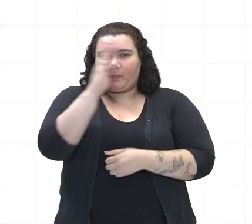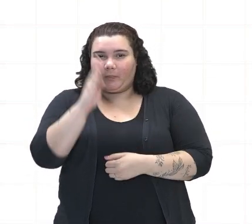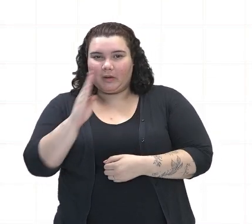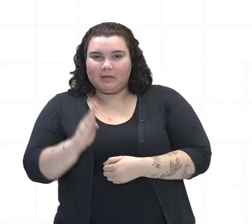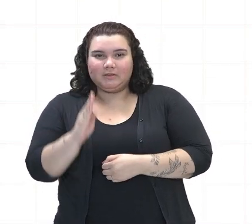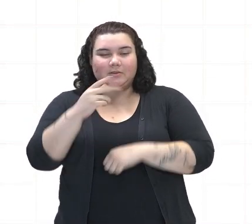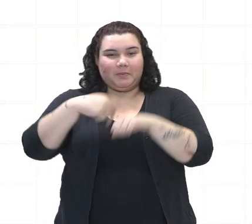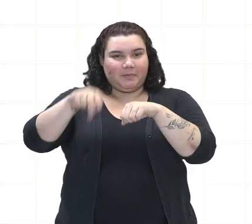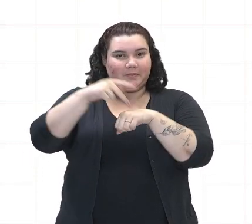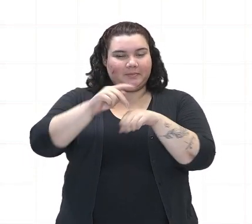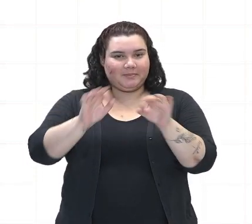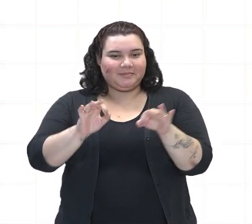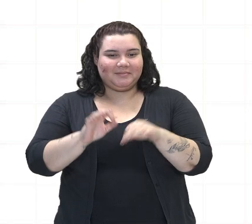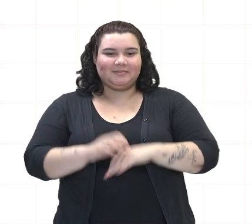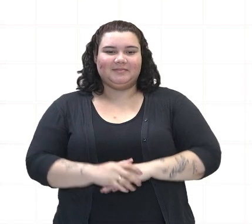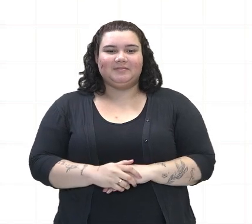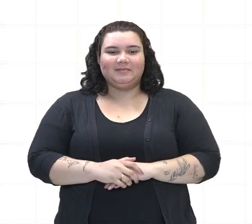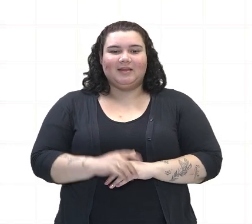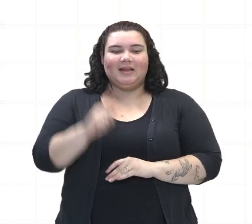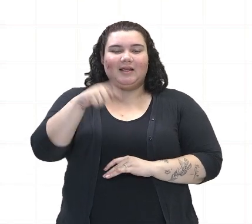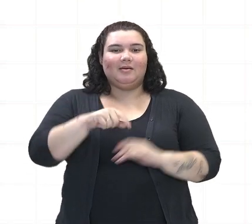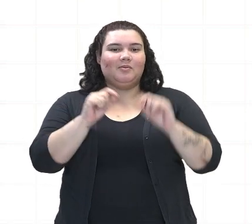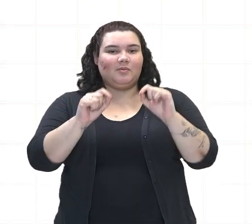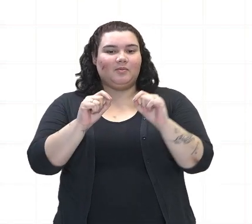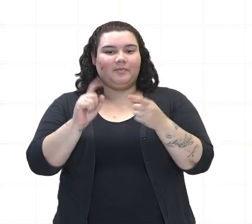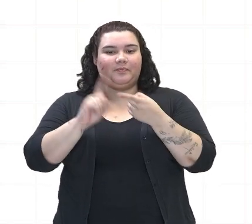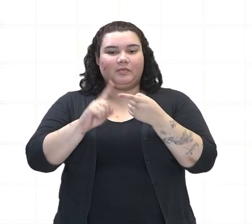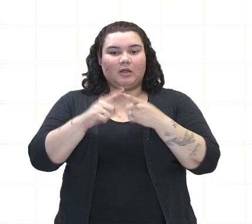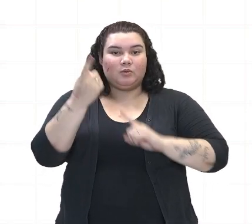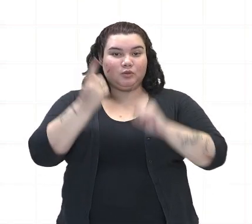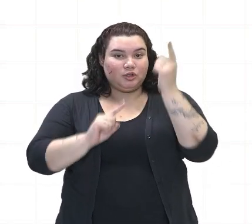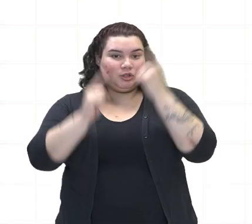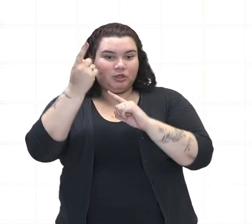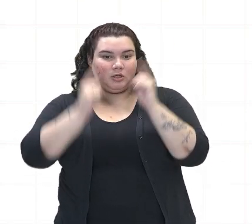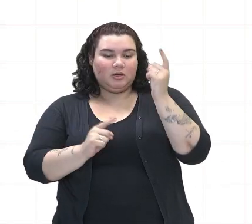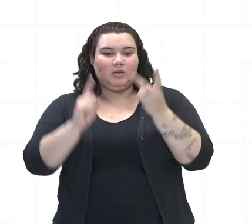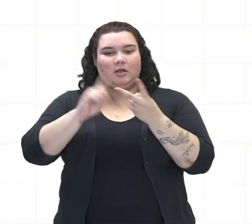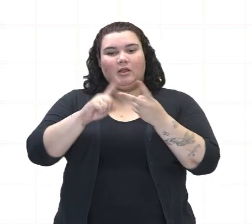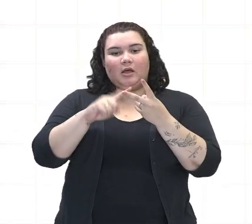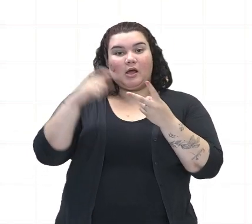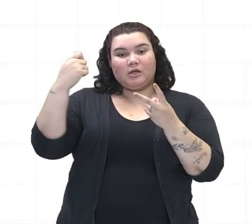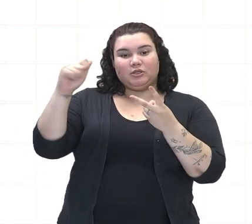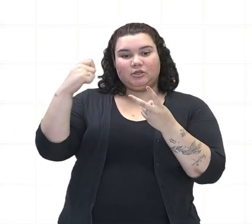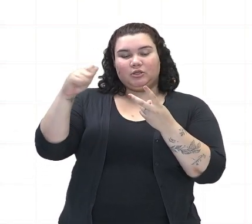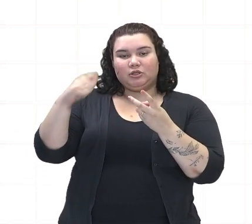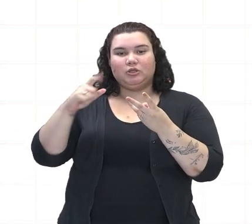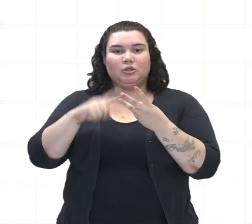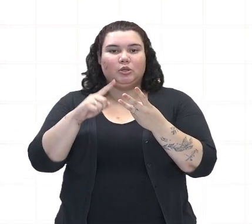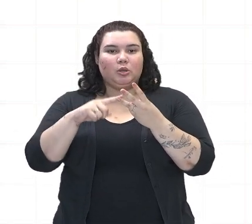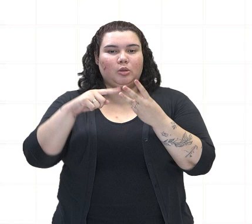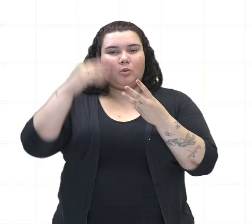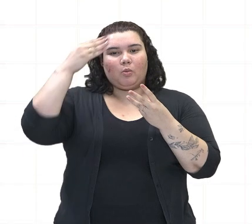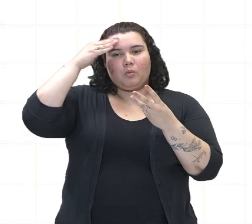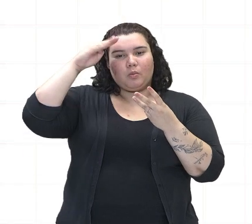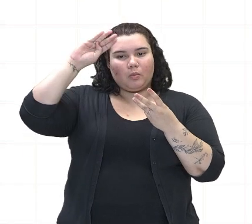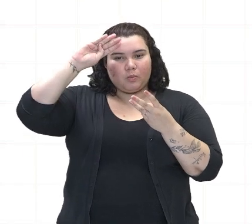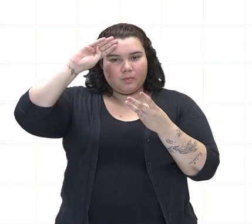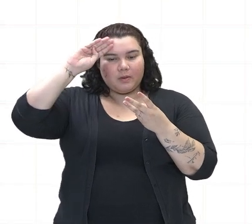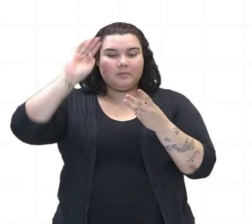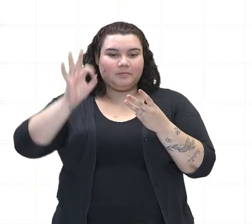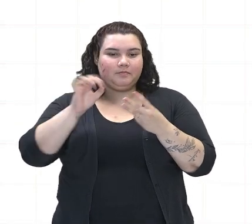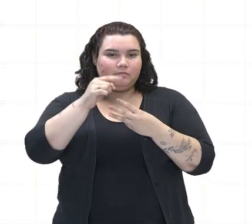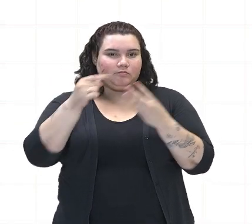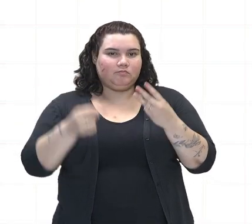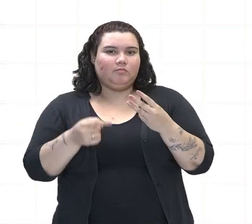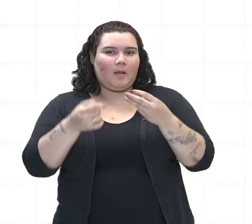né? Que são o Chile, a Argentina e Cuba, né? No caso de Cuba um pouquinho mais longe, mas tá perto também,